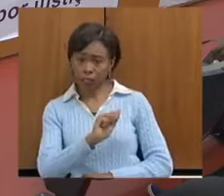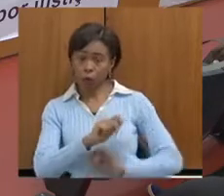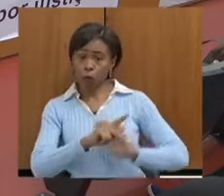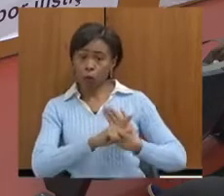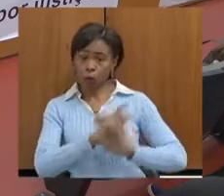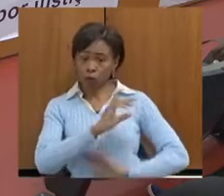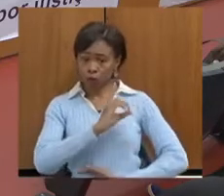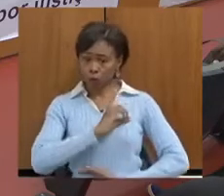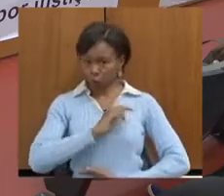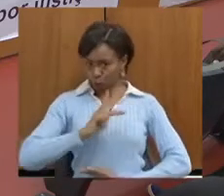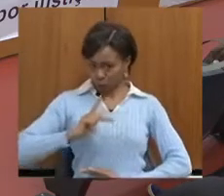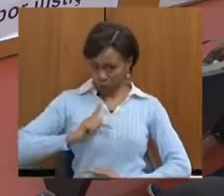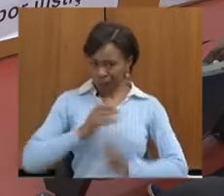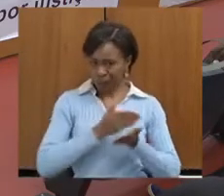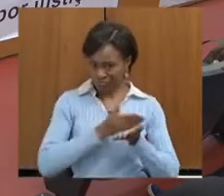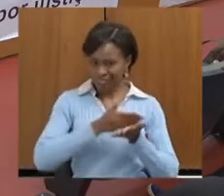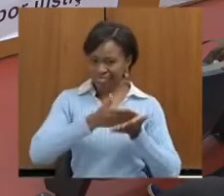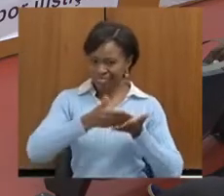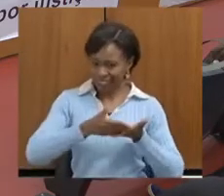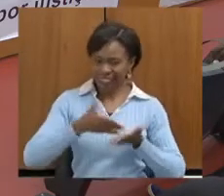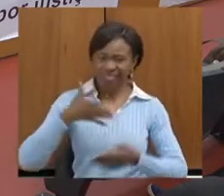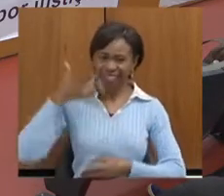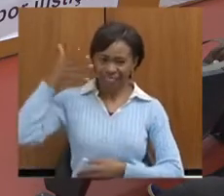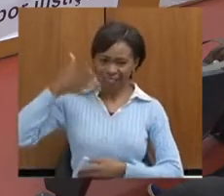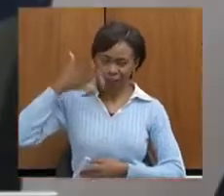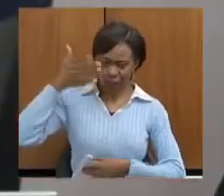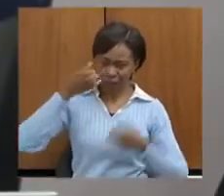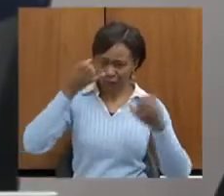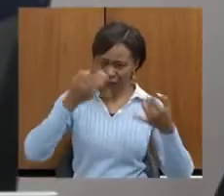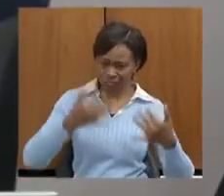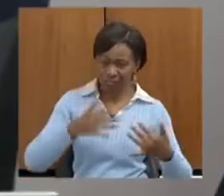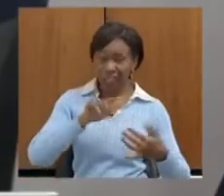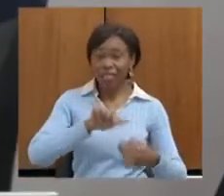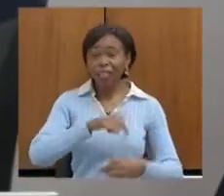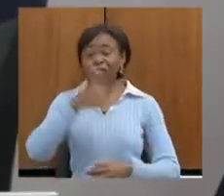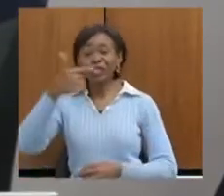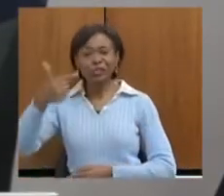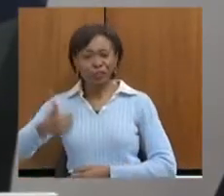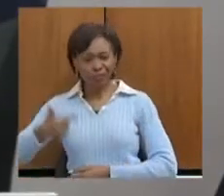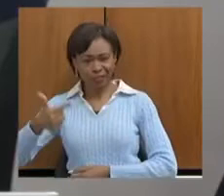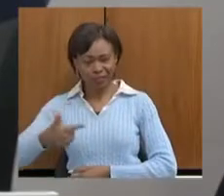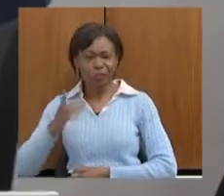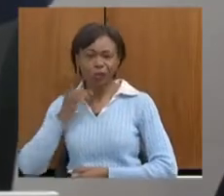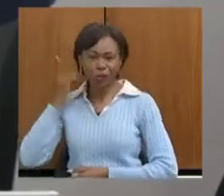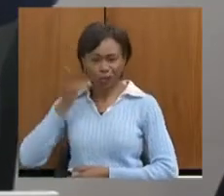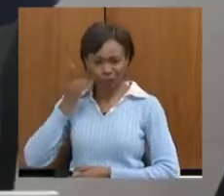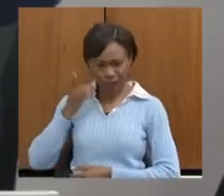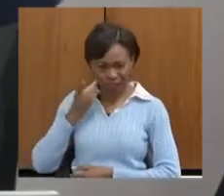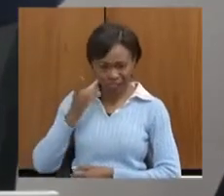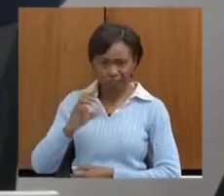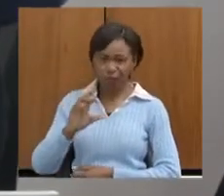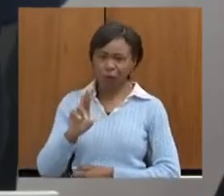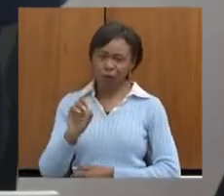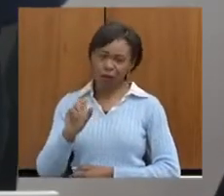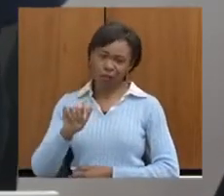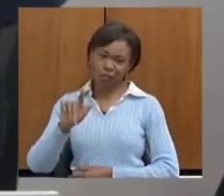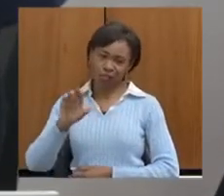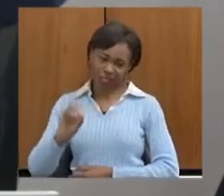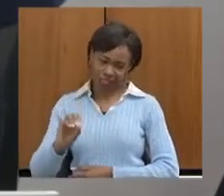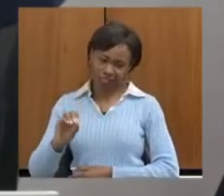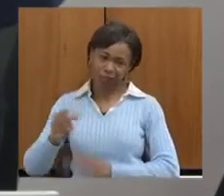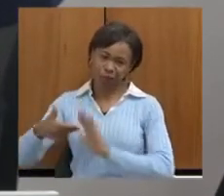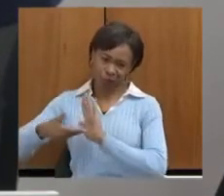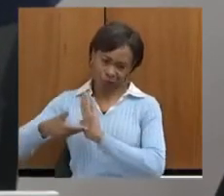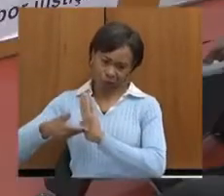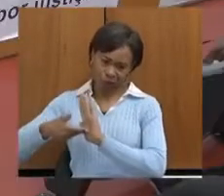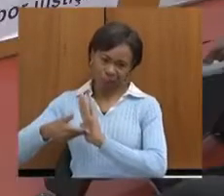começar para dar o pontapé inicial dessa discussão e aí na sequência Deputado Rogério Correia que falará pela câmara dos deputados